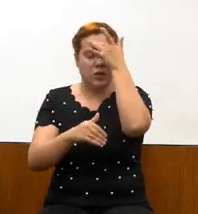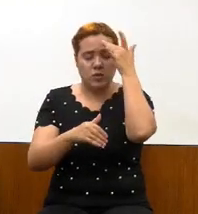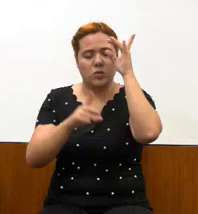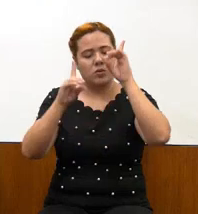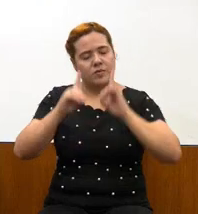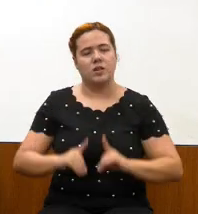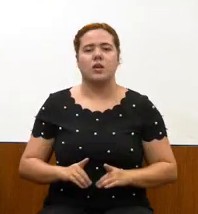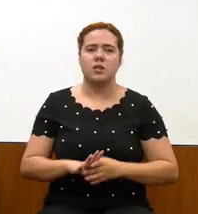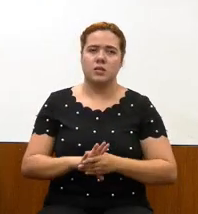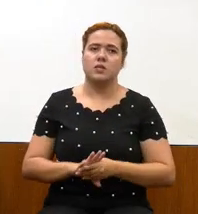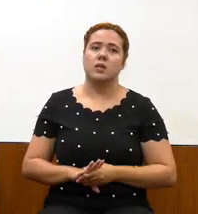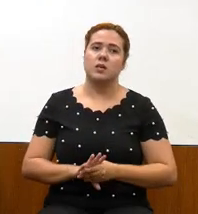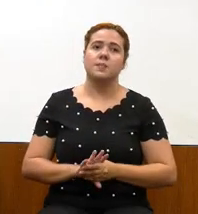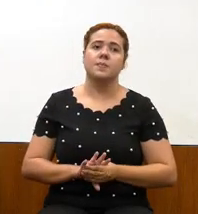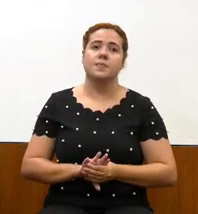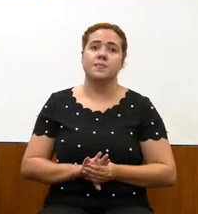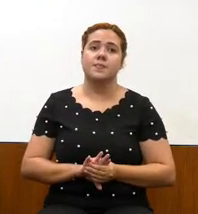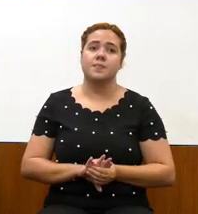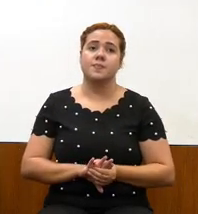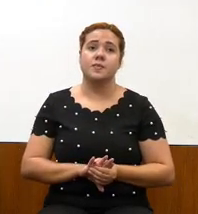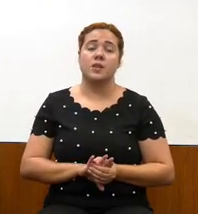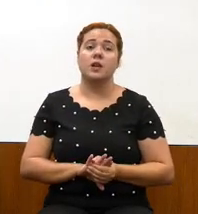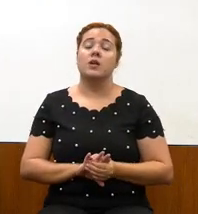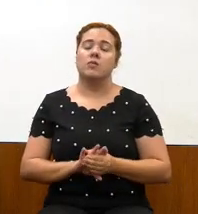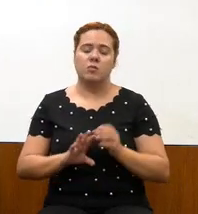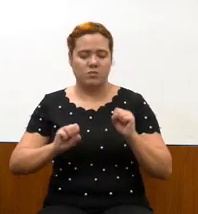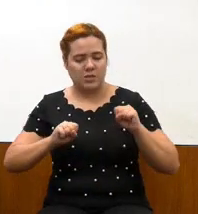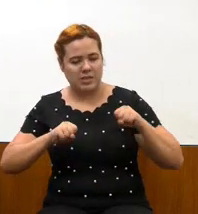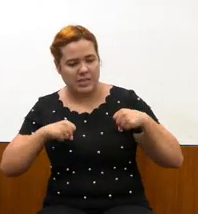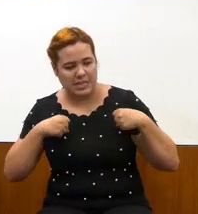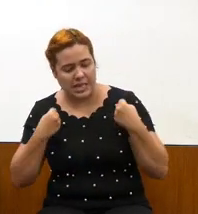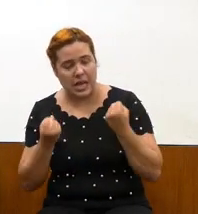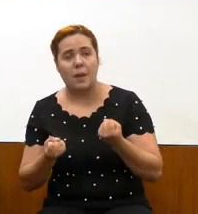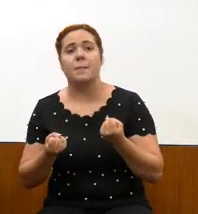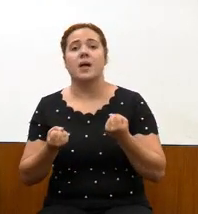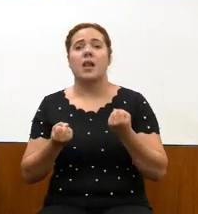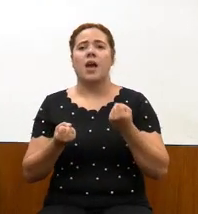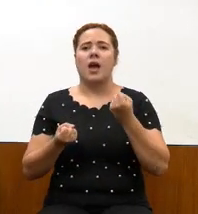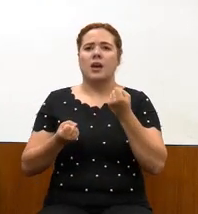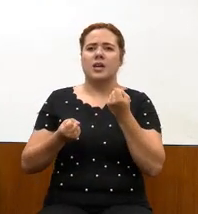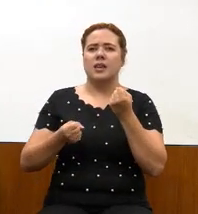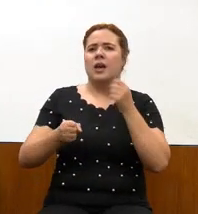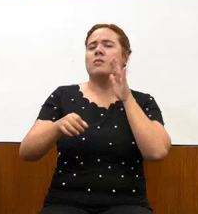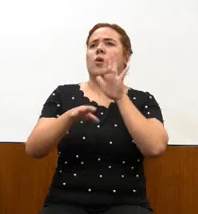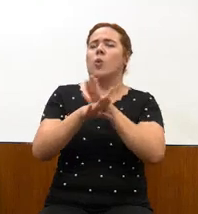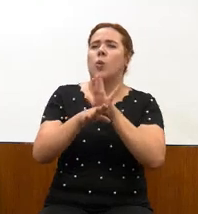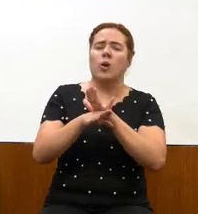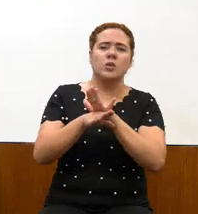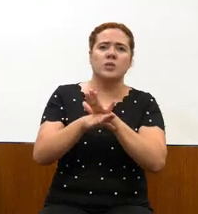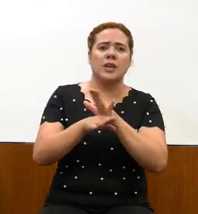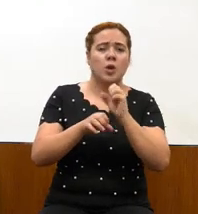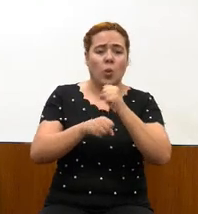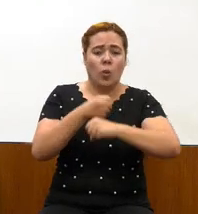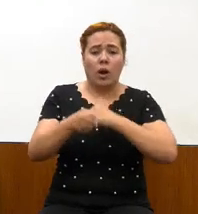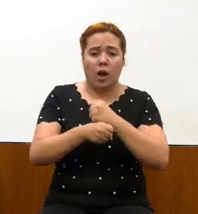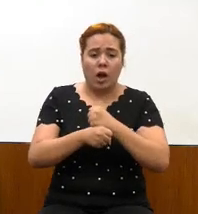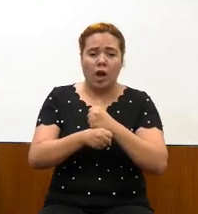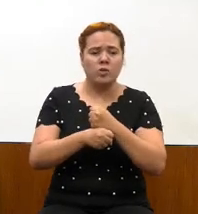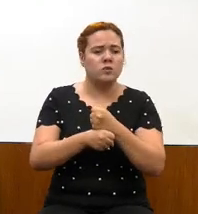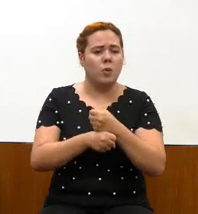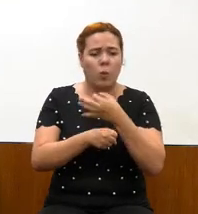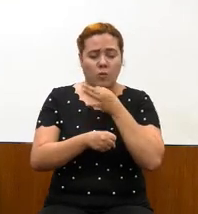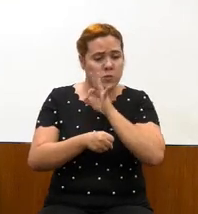com deficiência. Então, vamos trabalhar nesse sentido aí, fechar o ano com chave de ouro, que ano que vem tem mais. Muito obrigado, meu